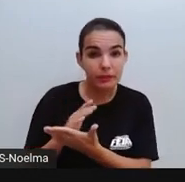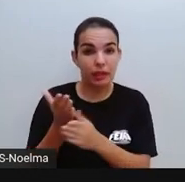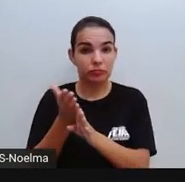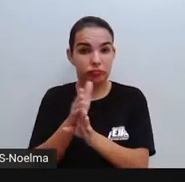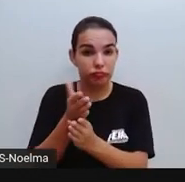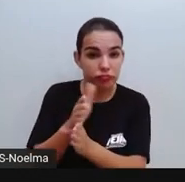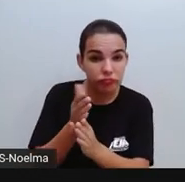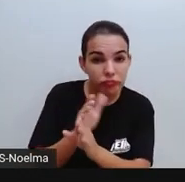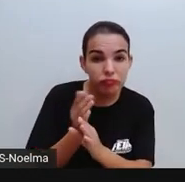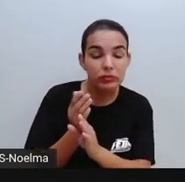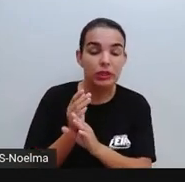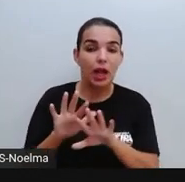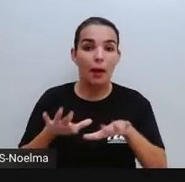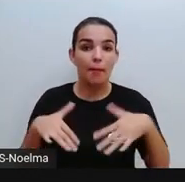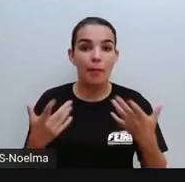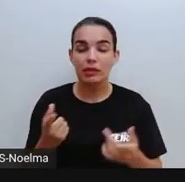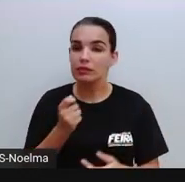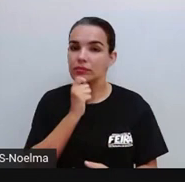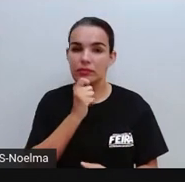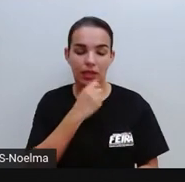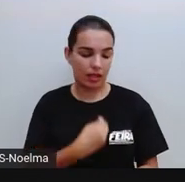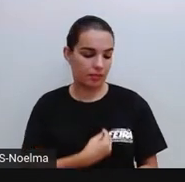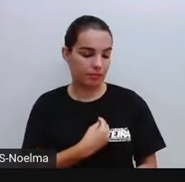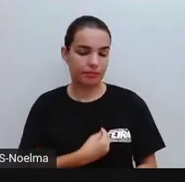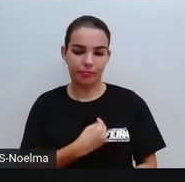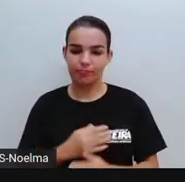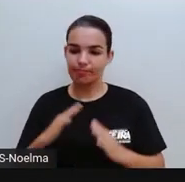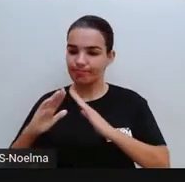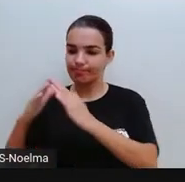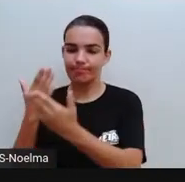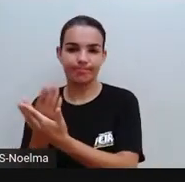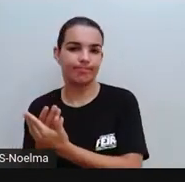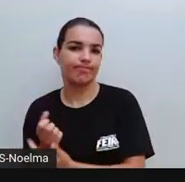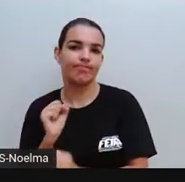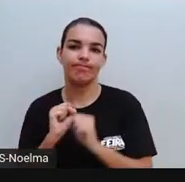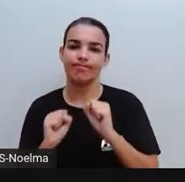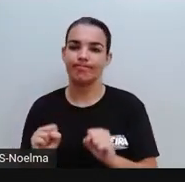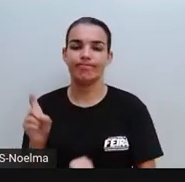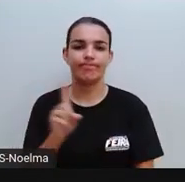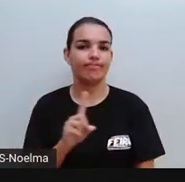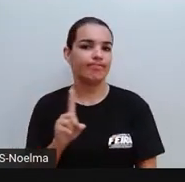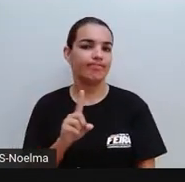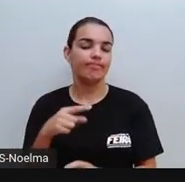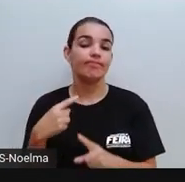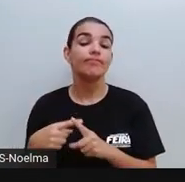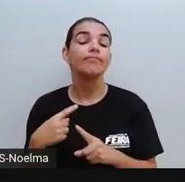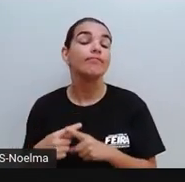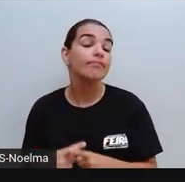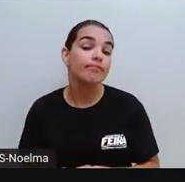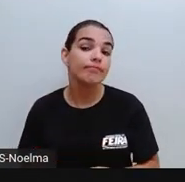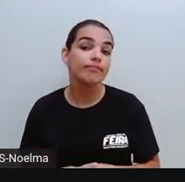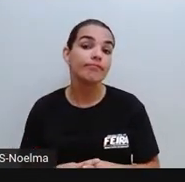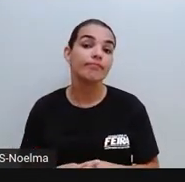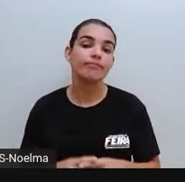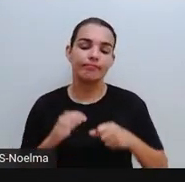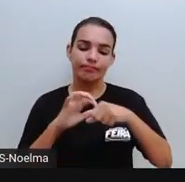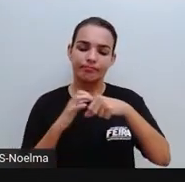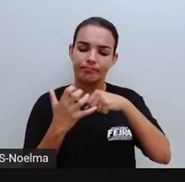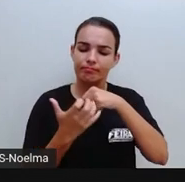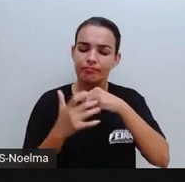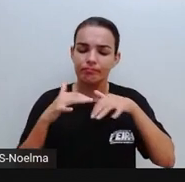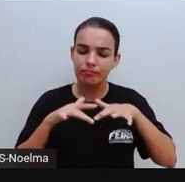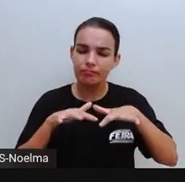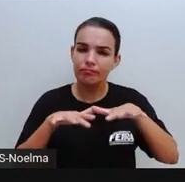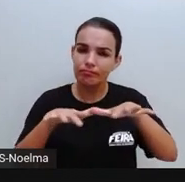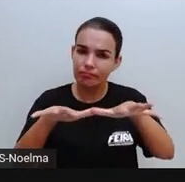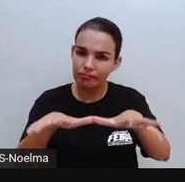retendo aulas presenciais aí a gente não podia ir para escola mesmo assistir aula porque é os casos